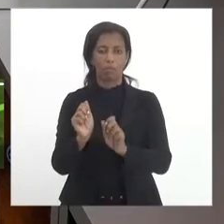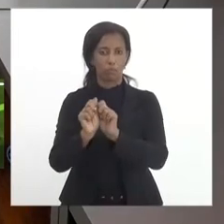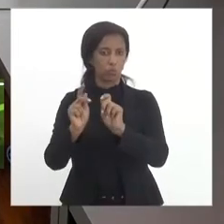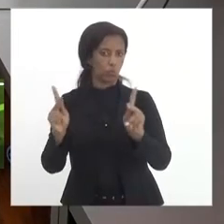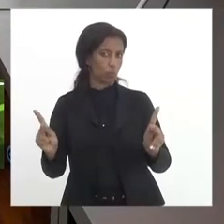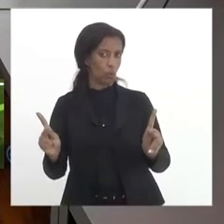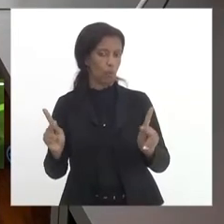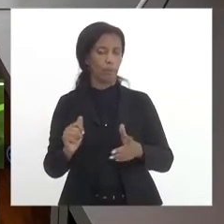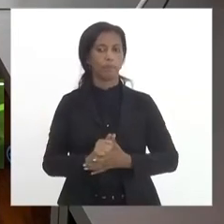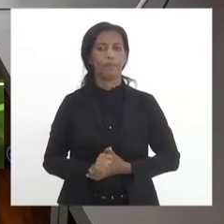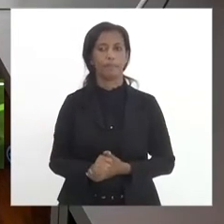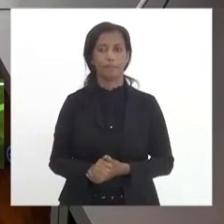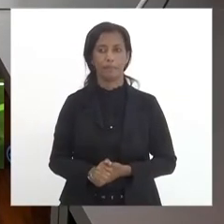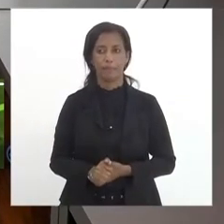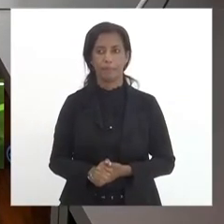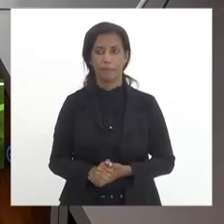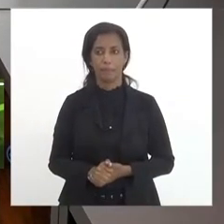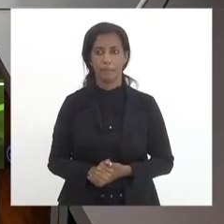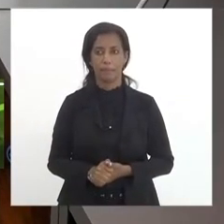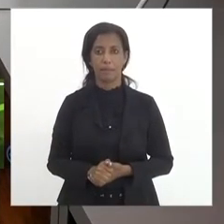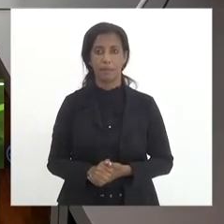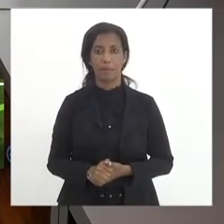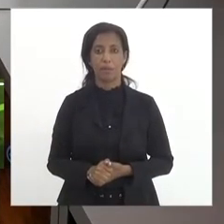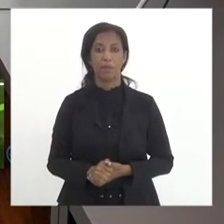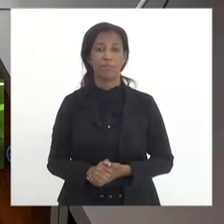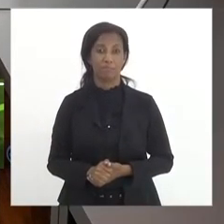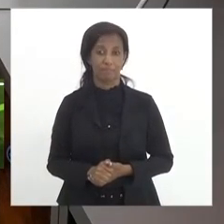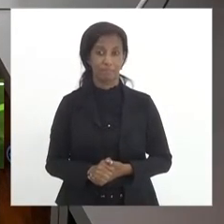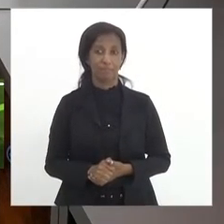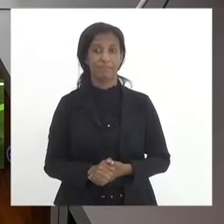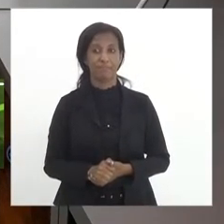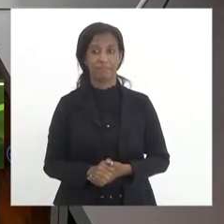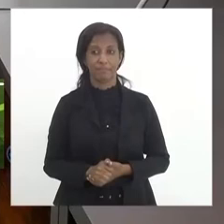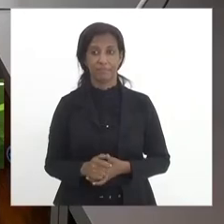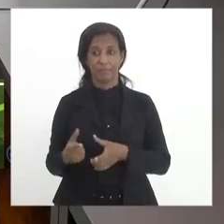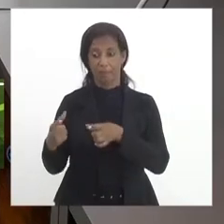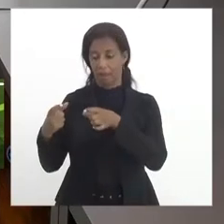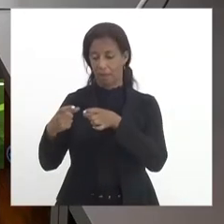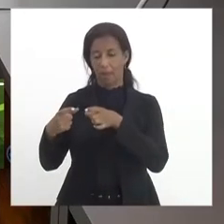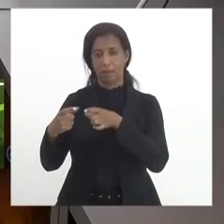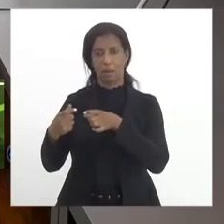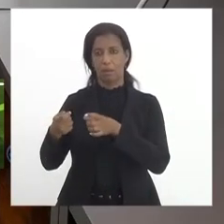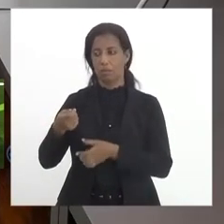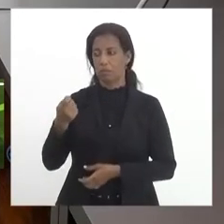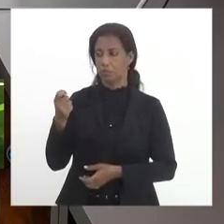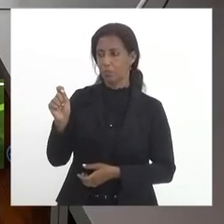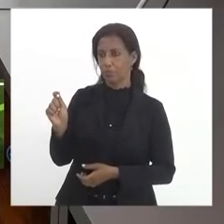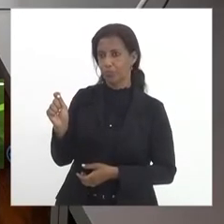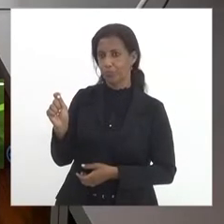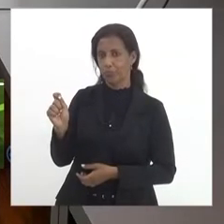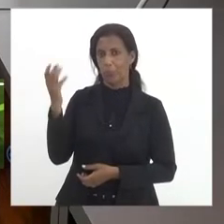Só que tem que dar um custo extra para o shopping, não é nada ficar pedindo.